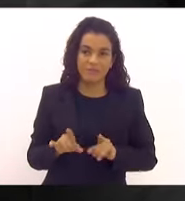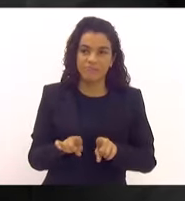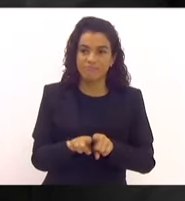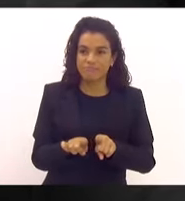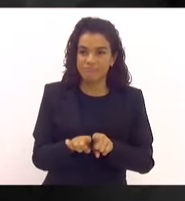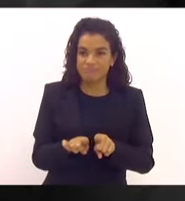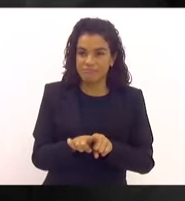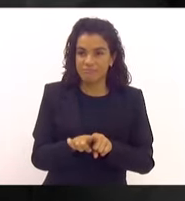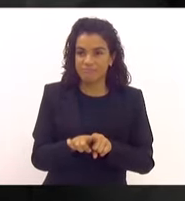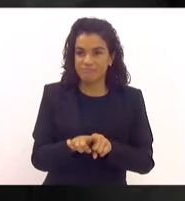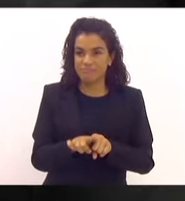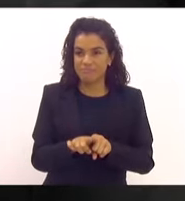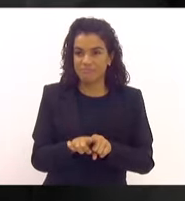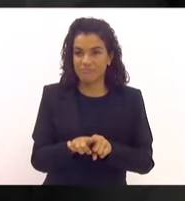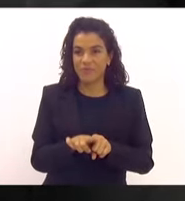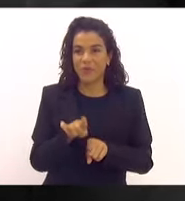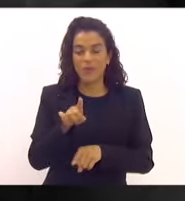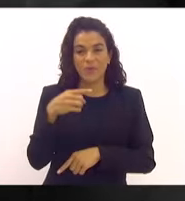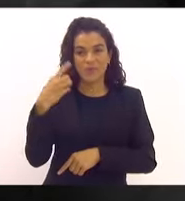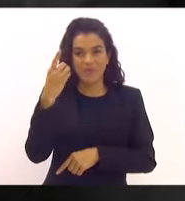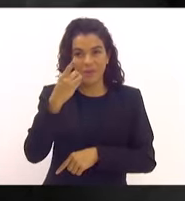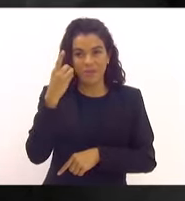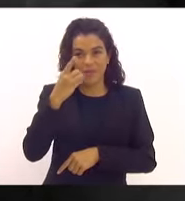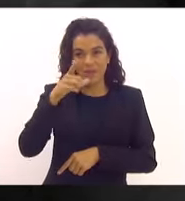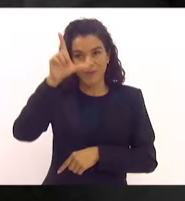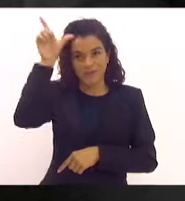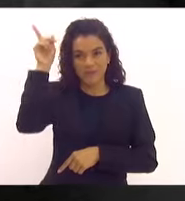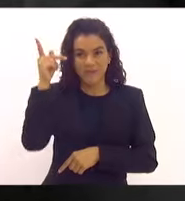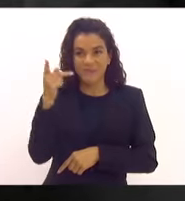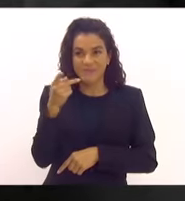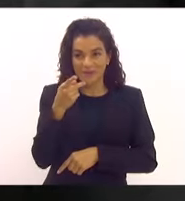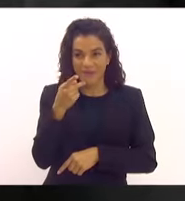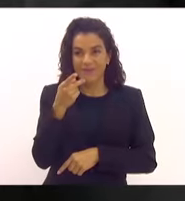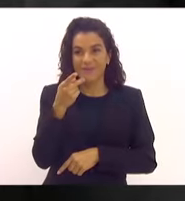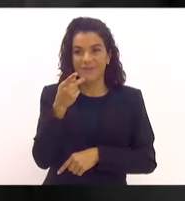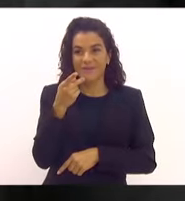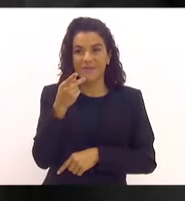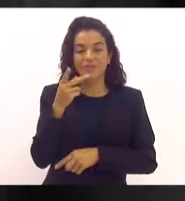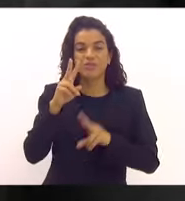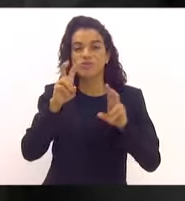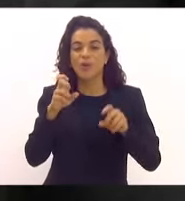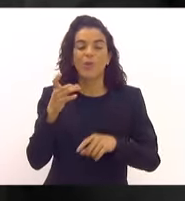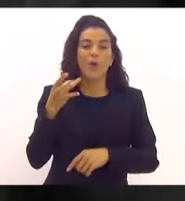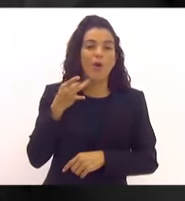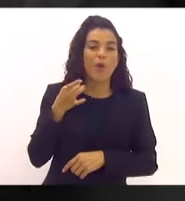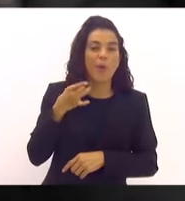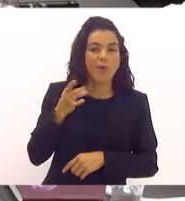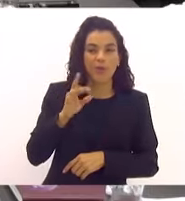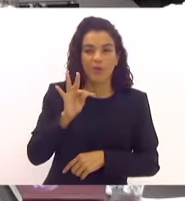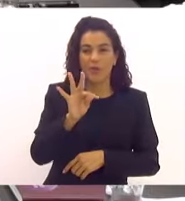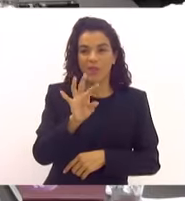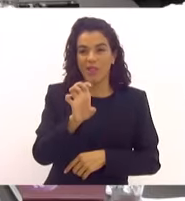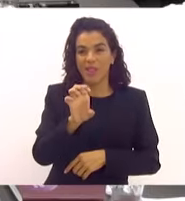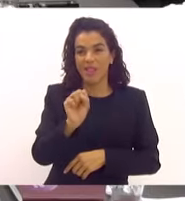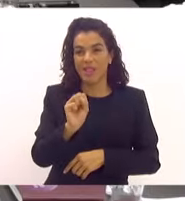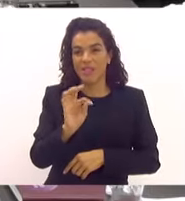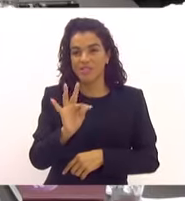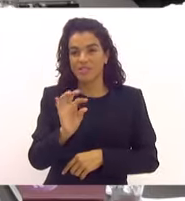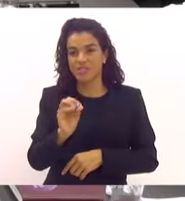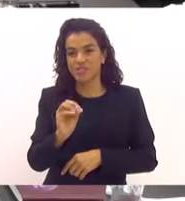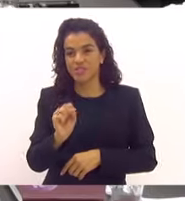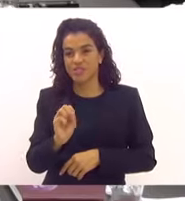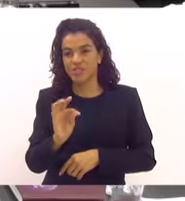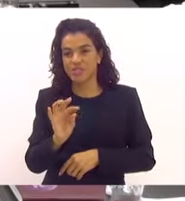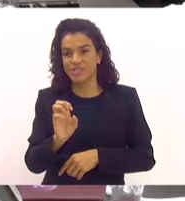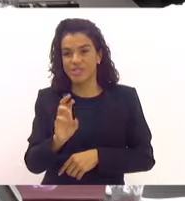aqui o deputado Luiz Paulo falou aí da questão da testosterona, usando aí o deputado